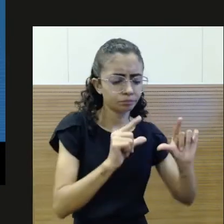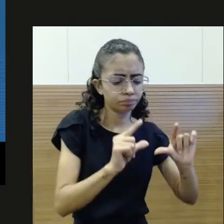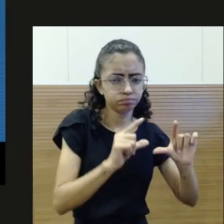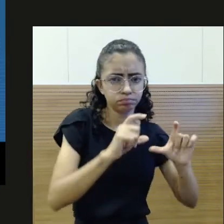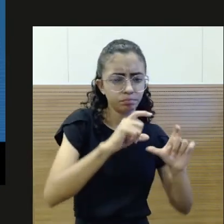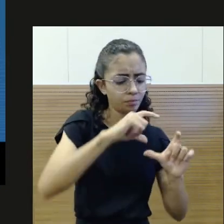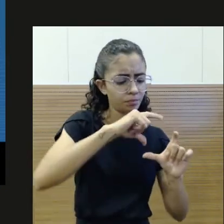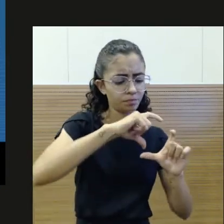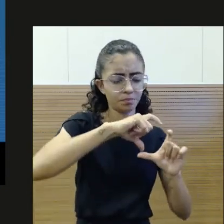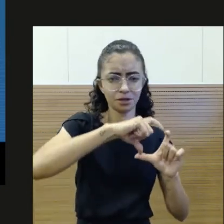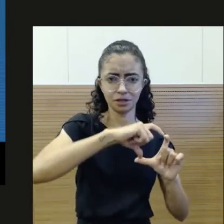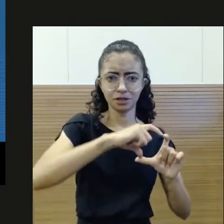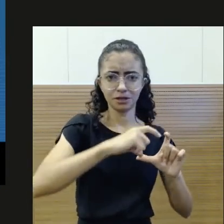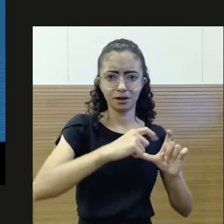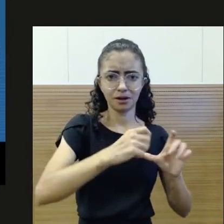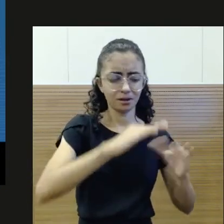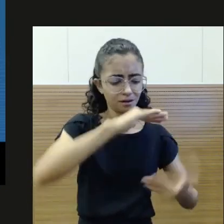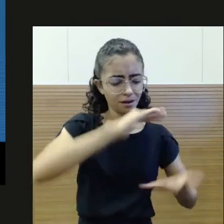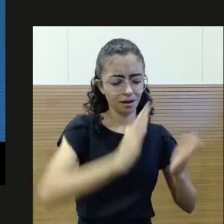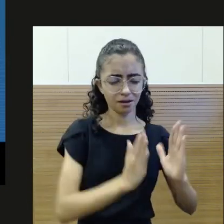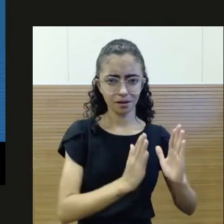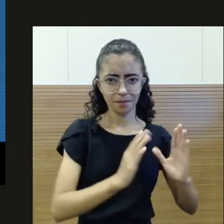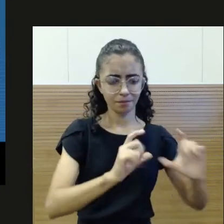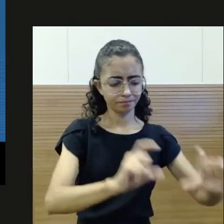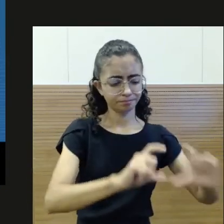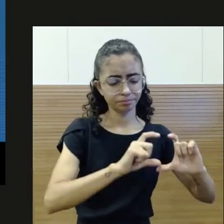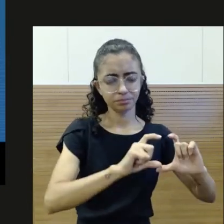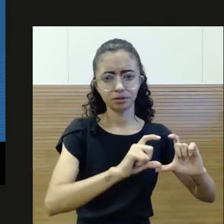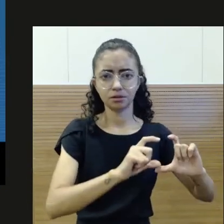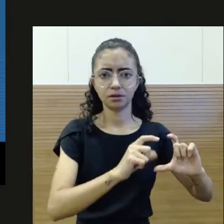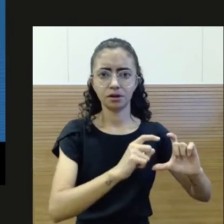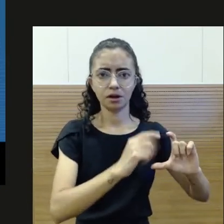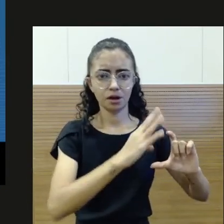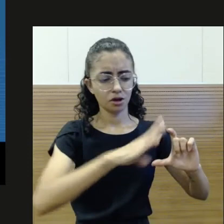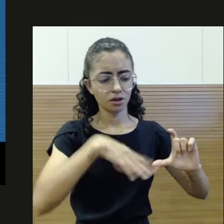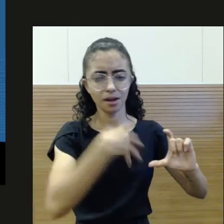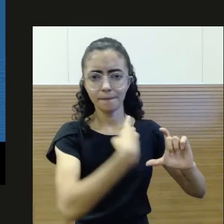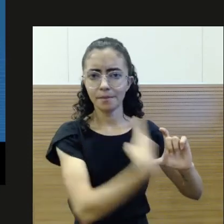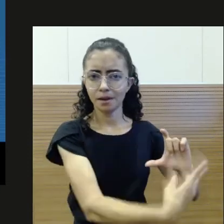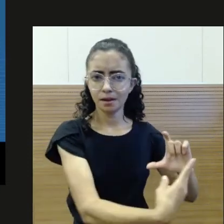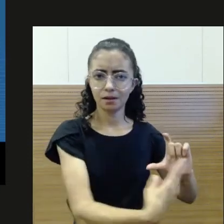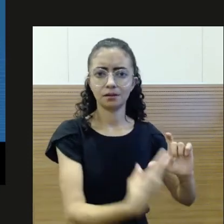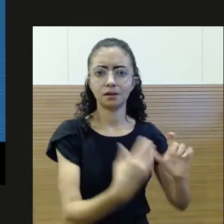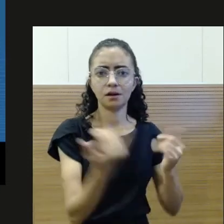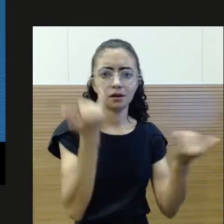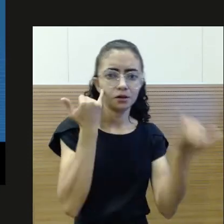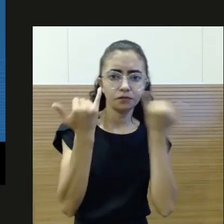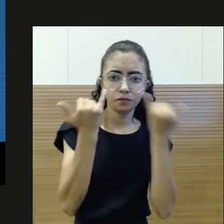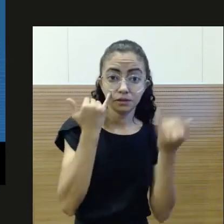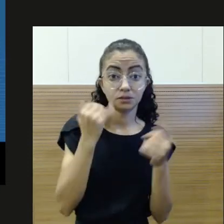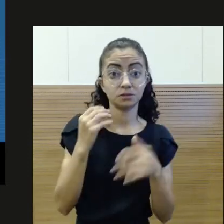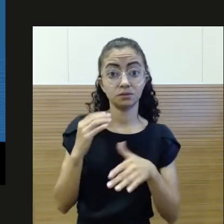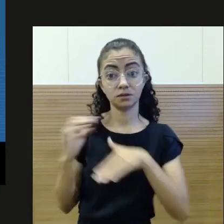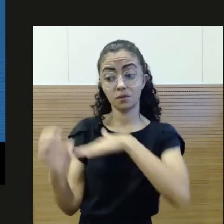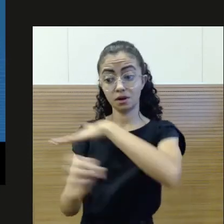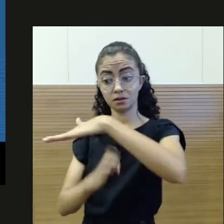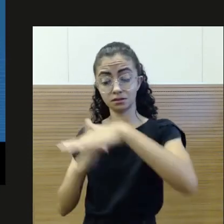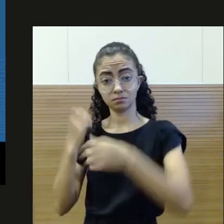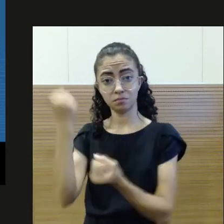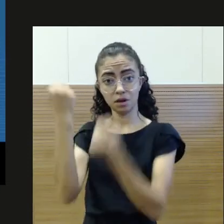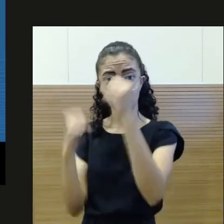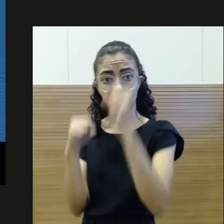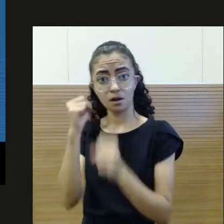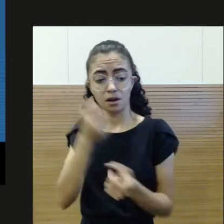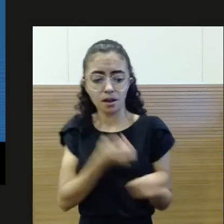nutricional, uso de porções, a gente também identificou como isso era manipulado pela indústria para confundir, às vezes,